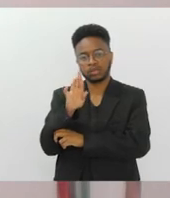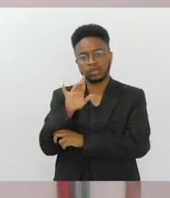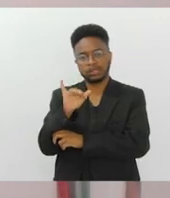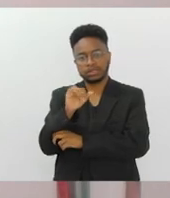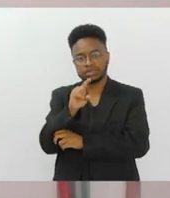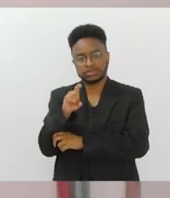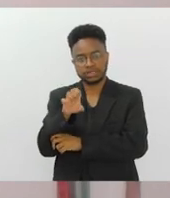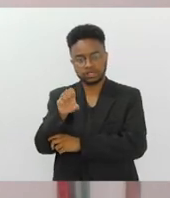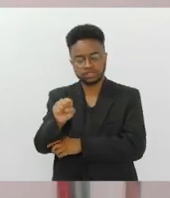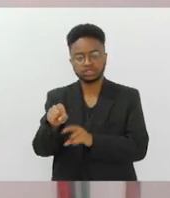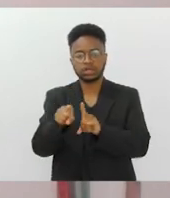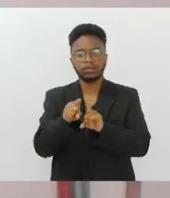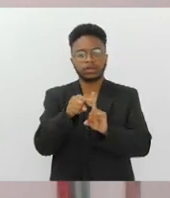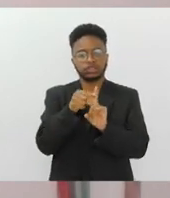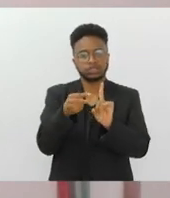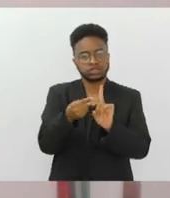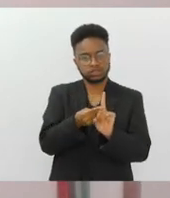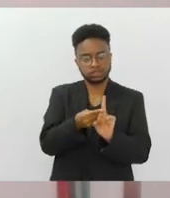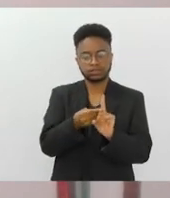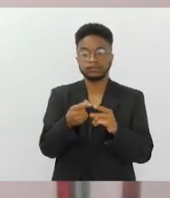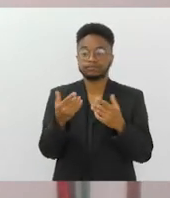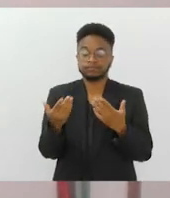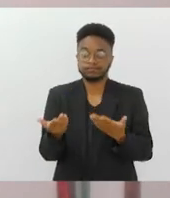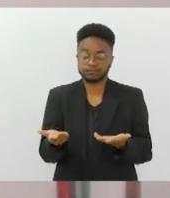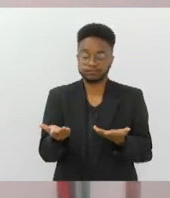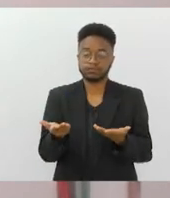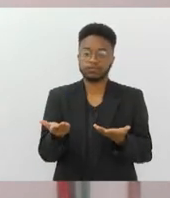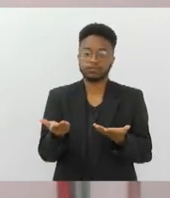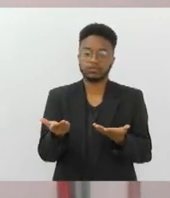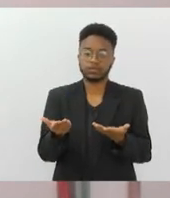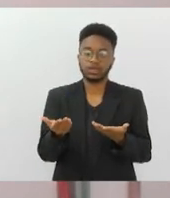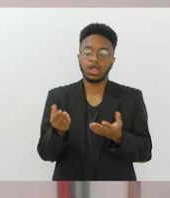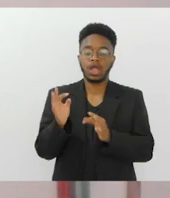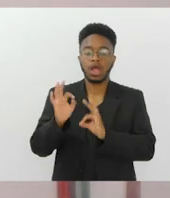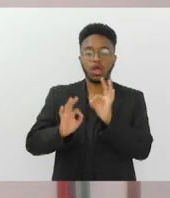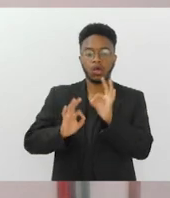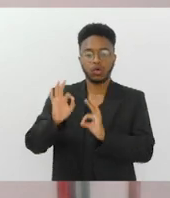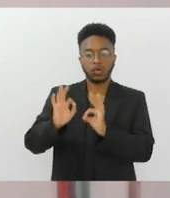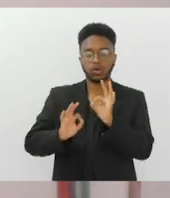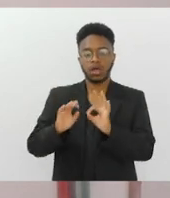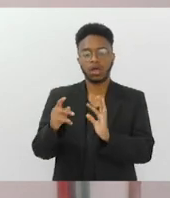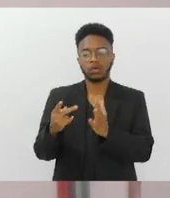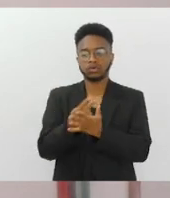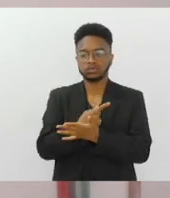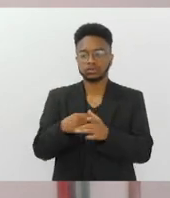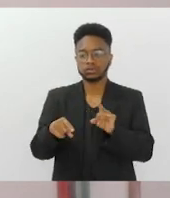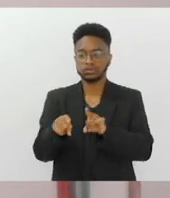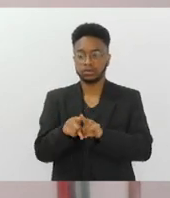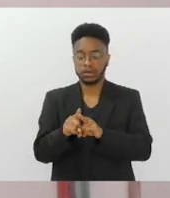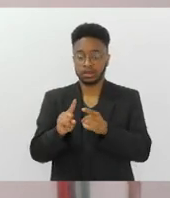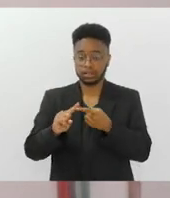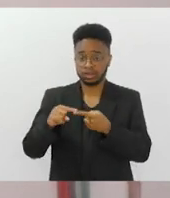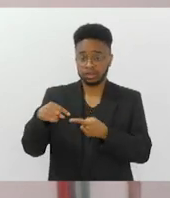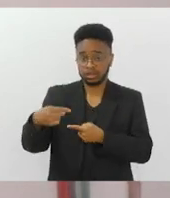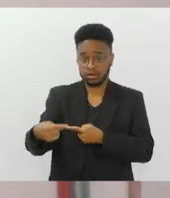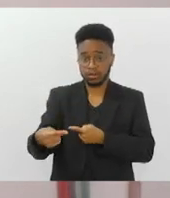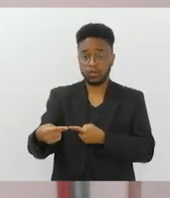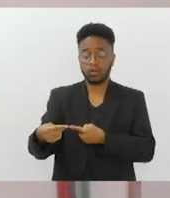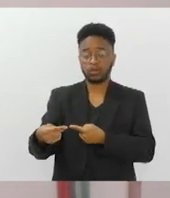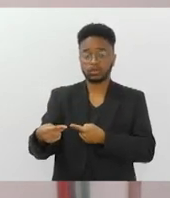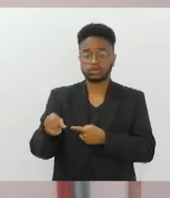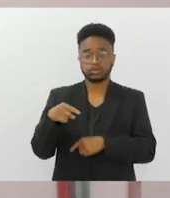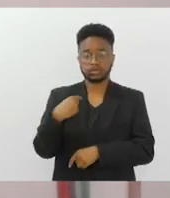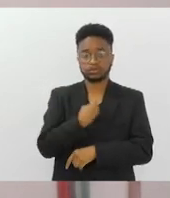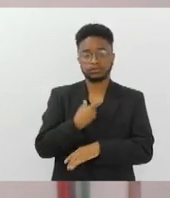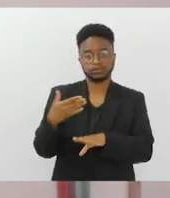gestantes. E aí, enfim, essa construção se deu também depois a partir da nossa